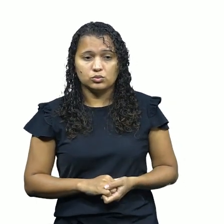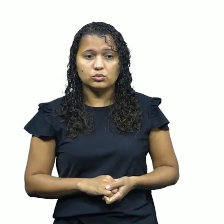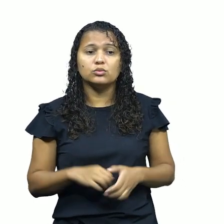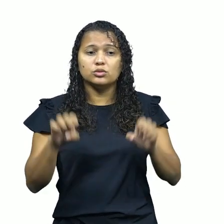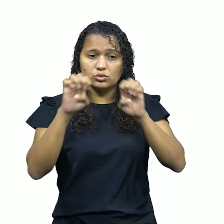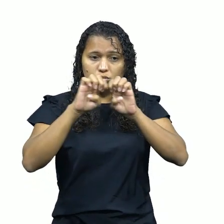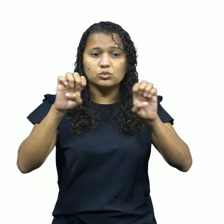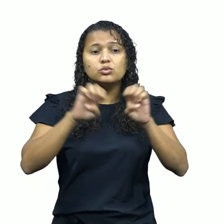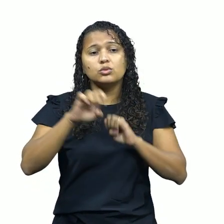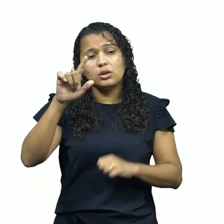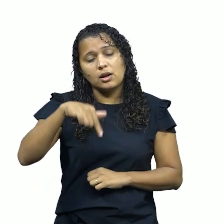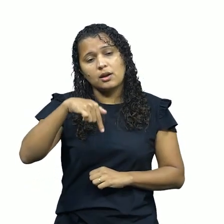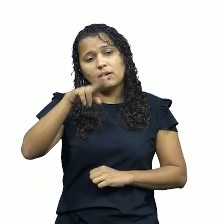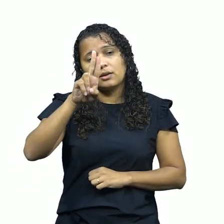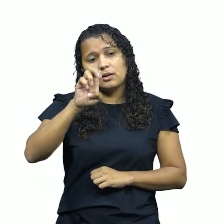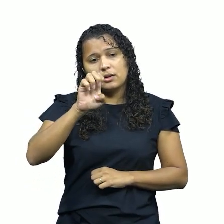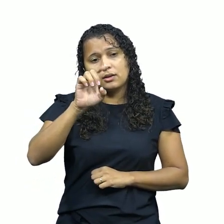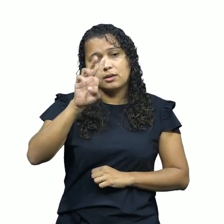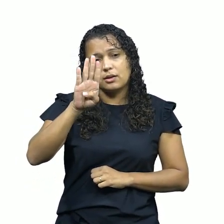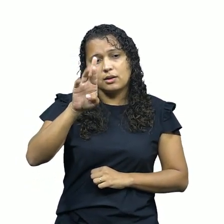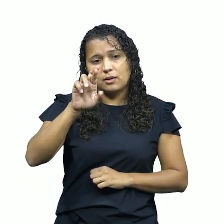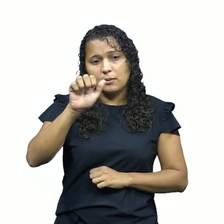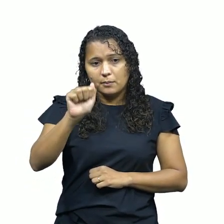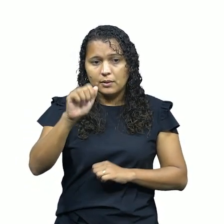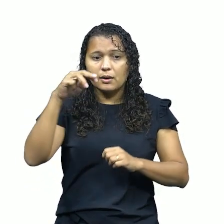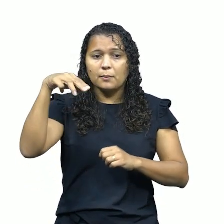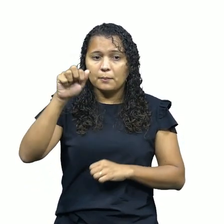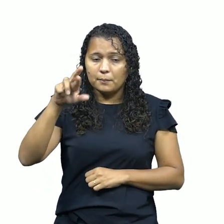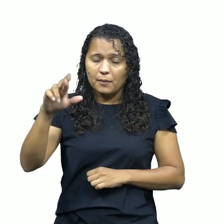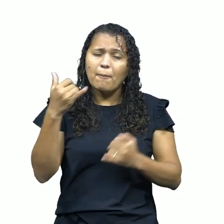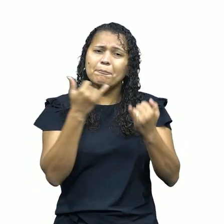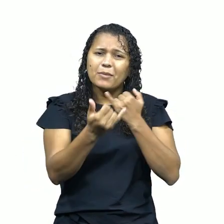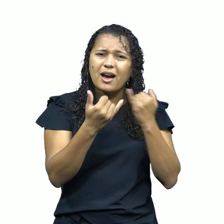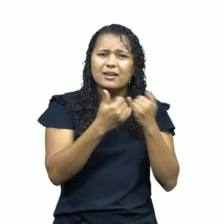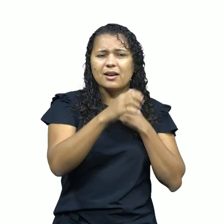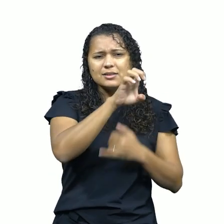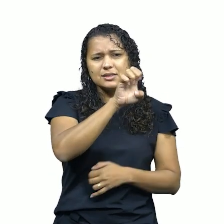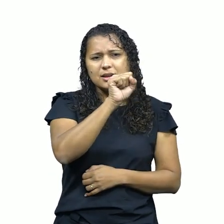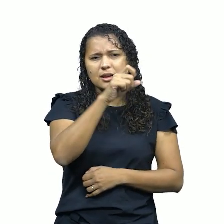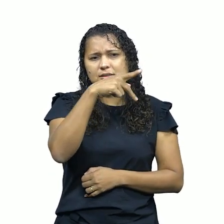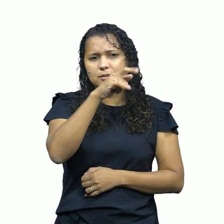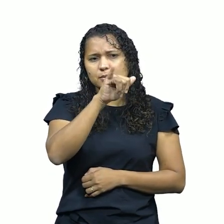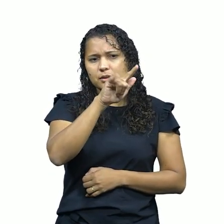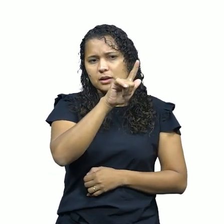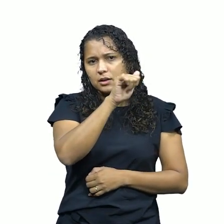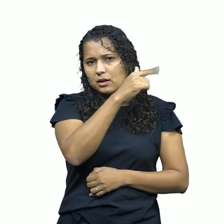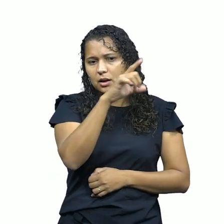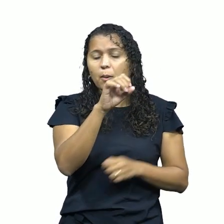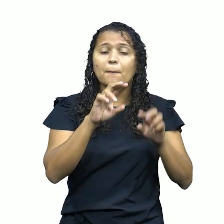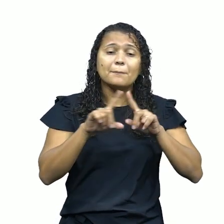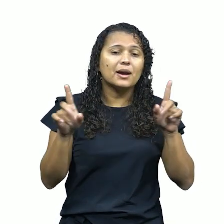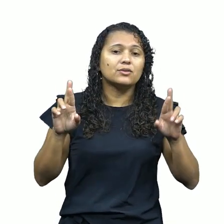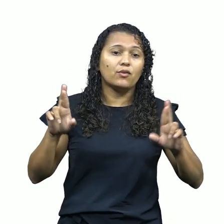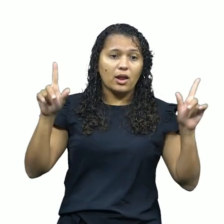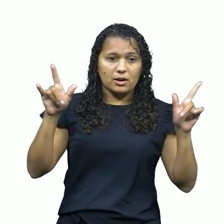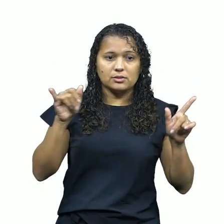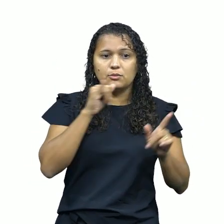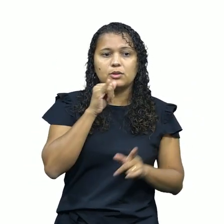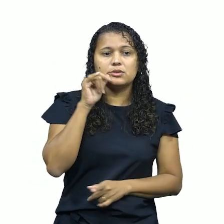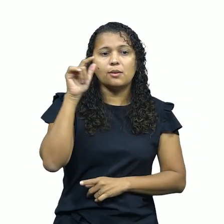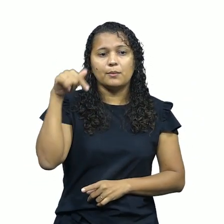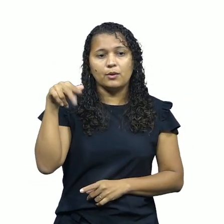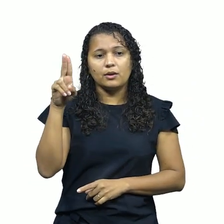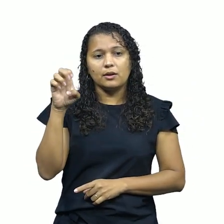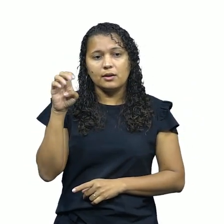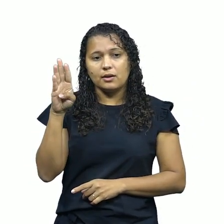uma outra estrutura que é chamada de quebra-mar. Ela parece com o espigão, só que ela tem uma ação diferente, tá, gente? Então, o que é um